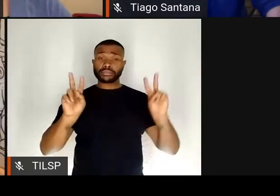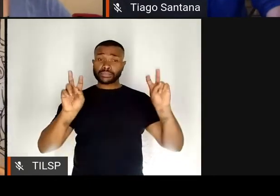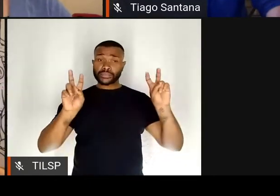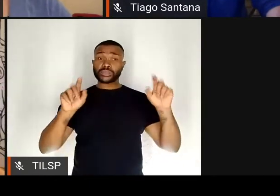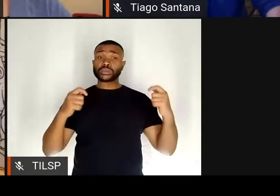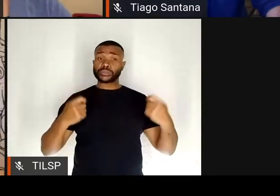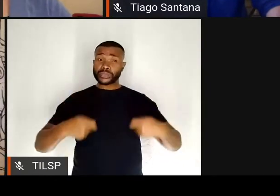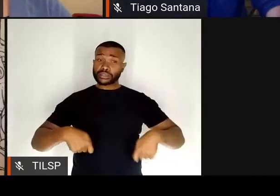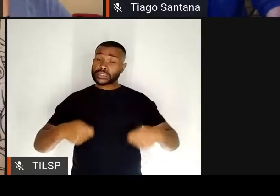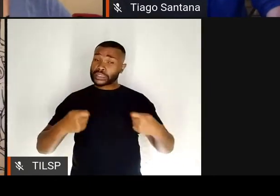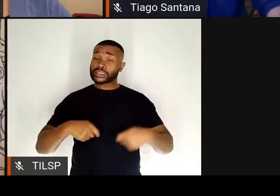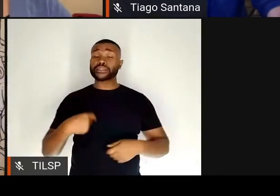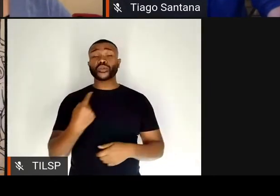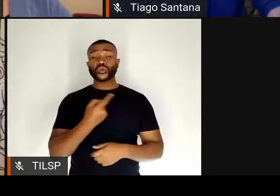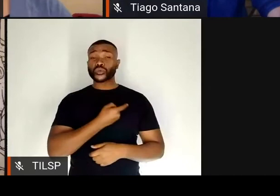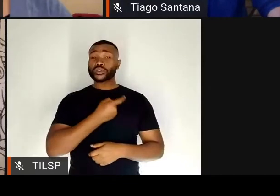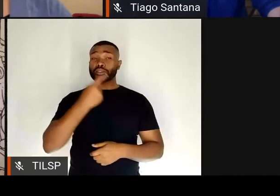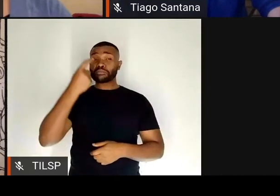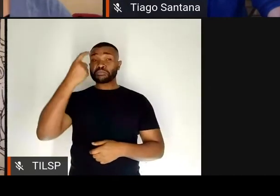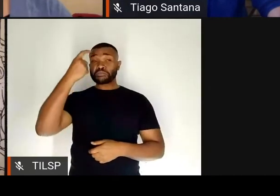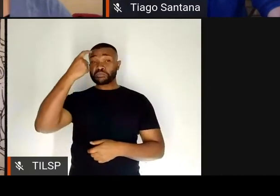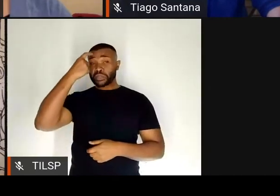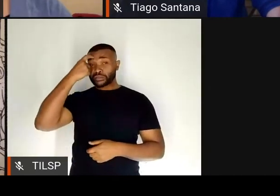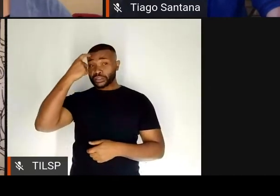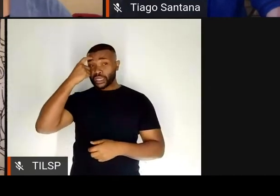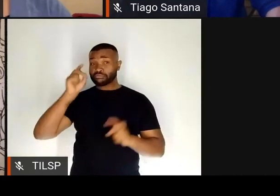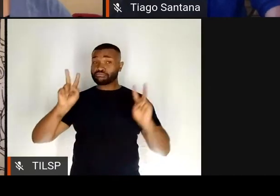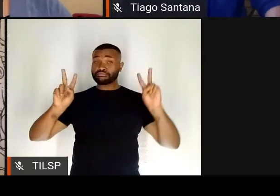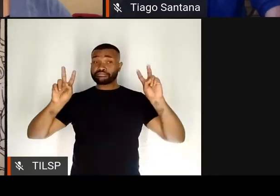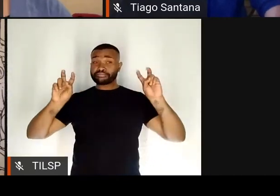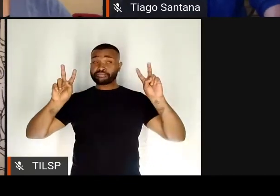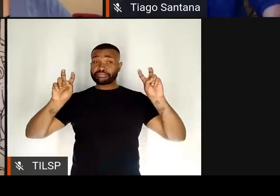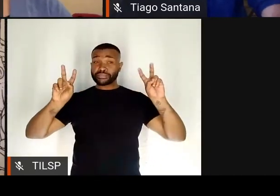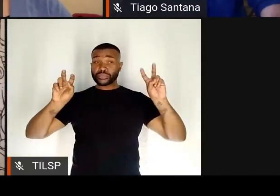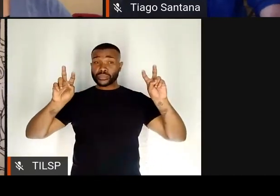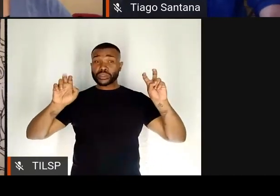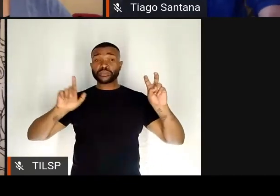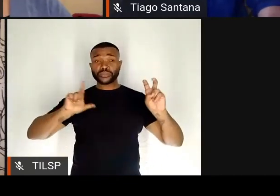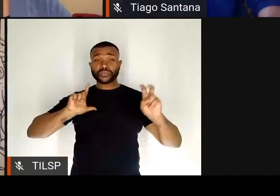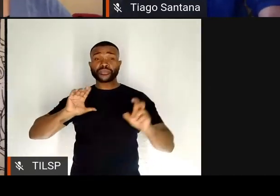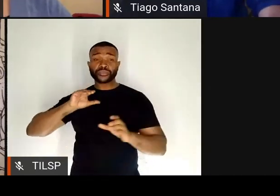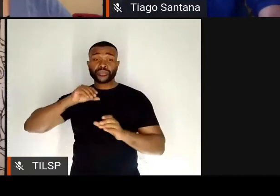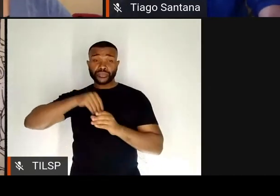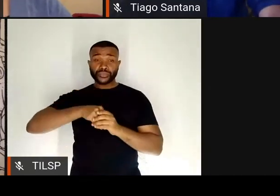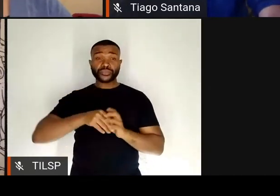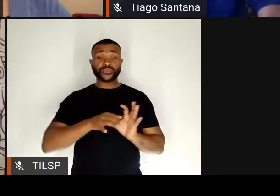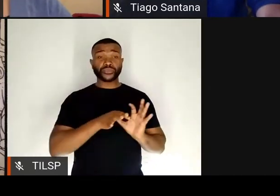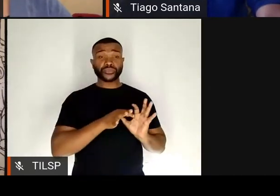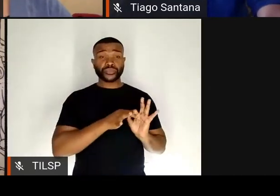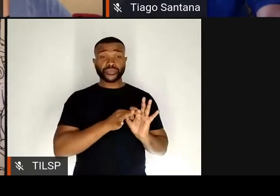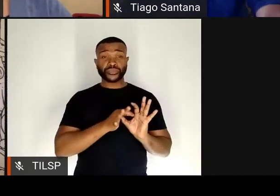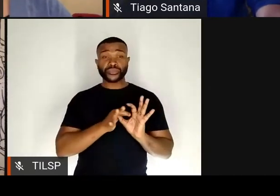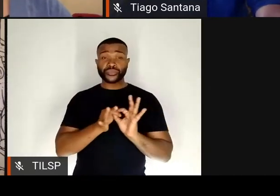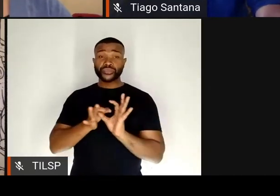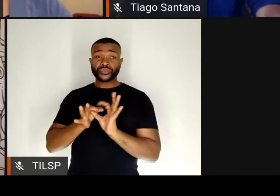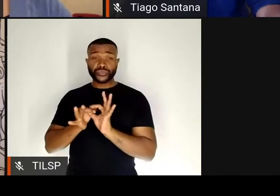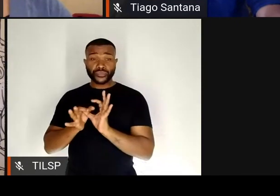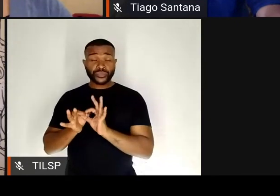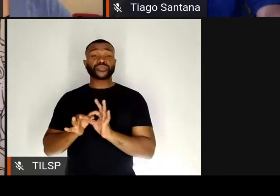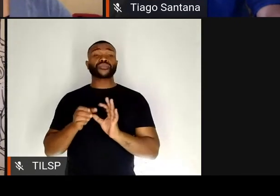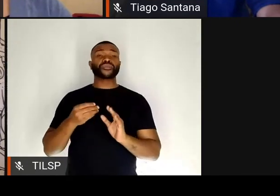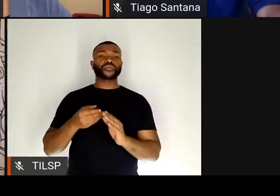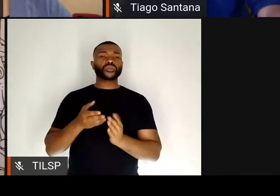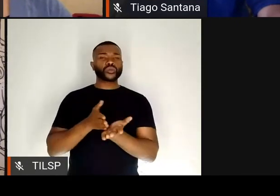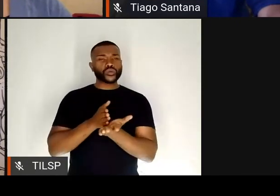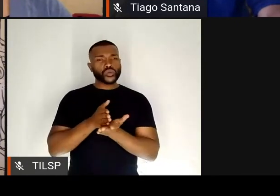para a gente pensar esse arco de questões e ter incluído nesse contexto, né, quer dizer, a trajetória de um